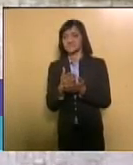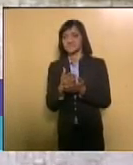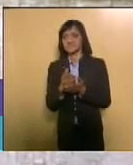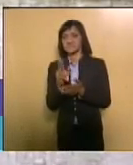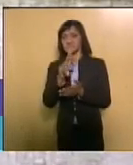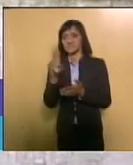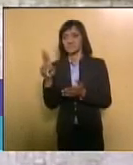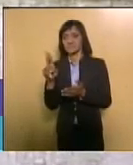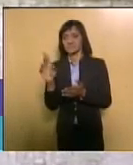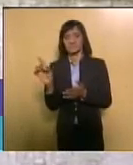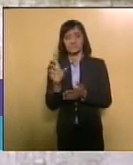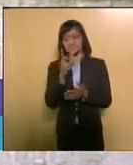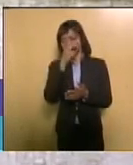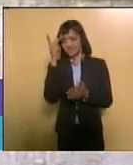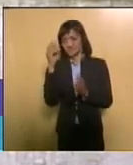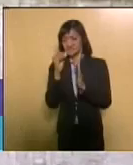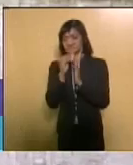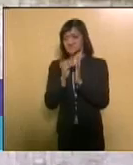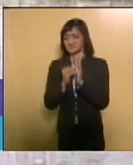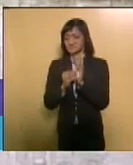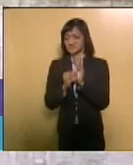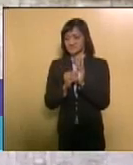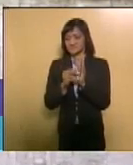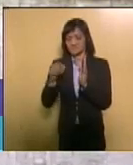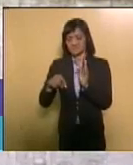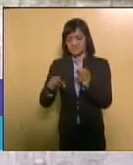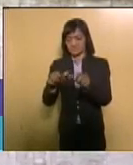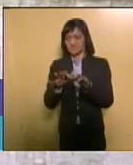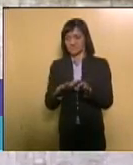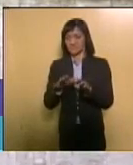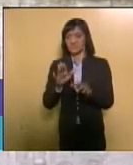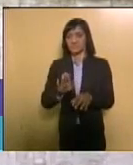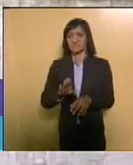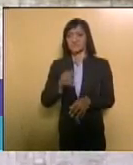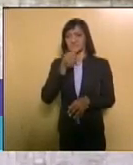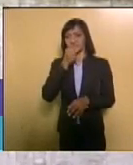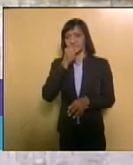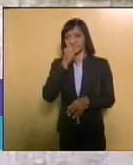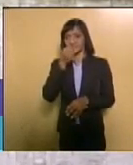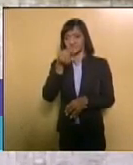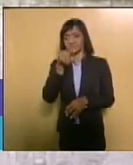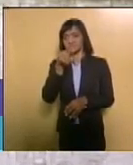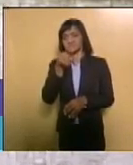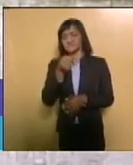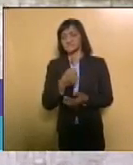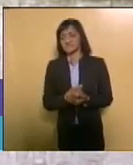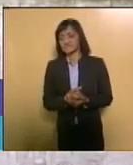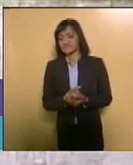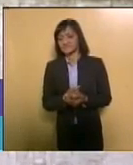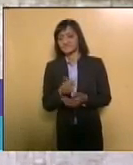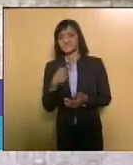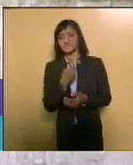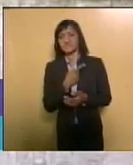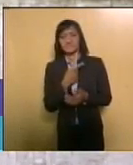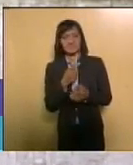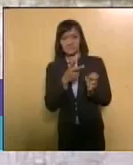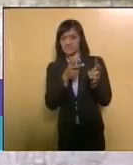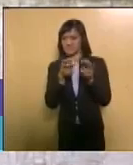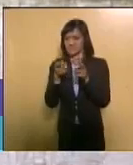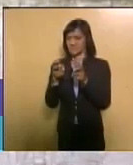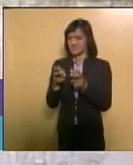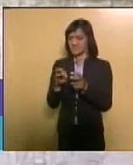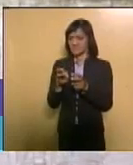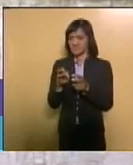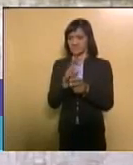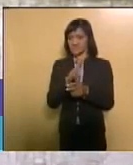pessoas eu peço seguinte quem está aqui no plenário levanta o microfone tá para que a gente comece ver quem quem tá se